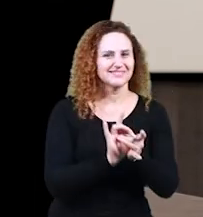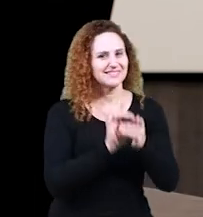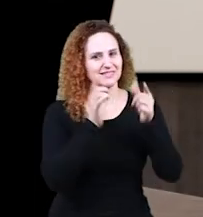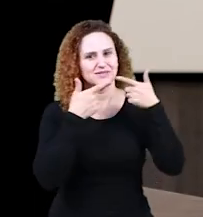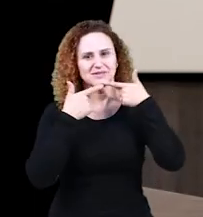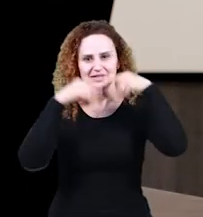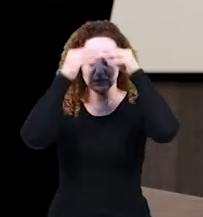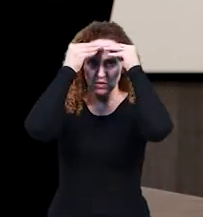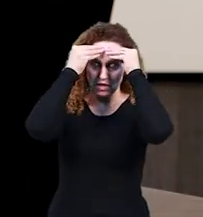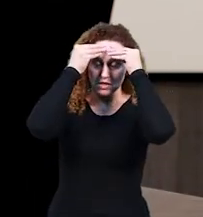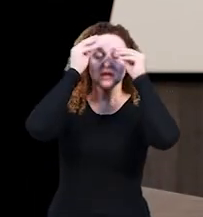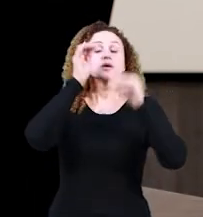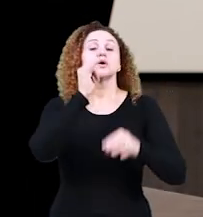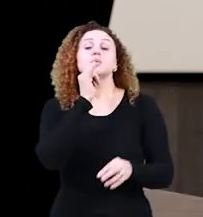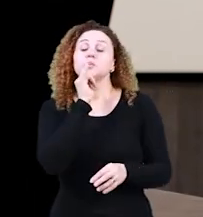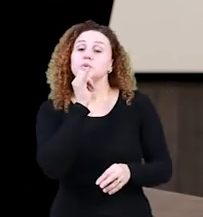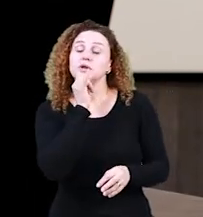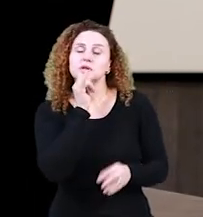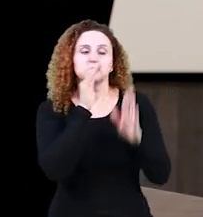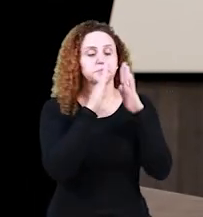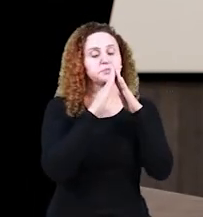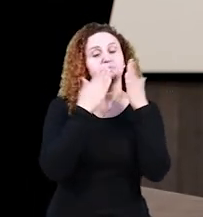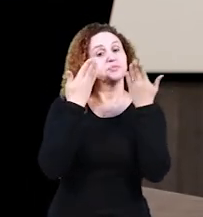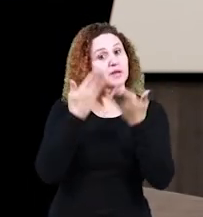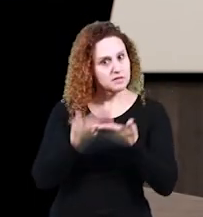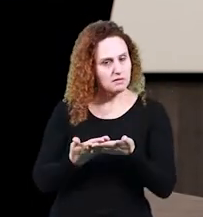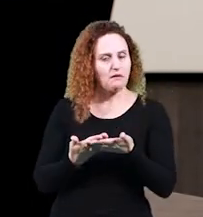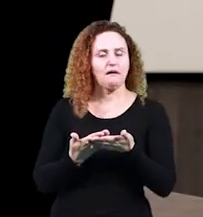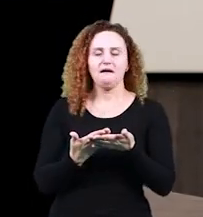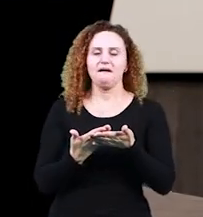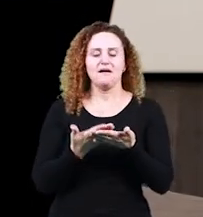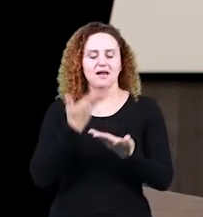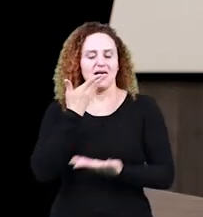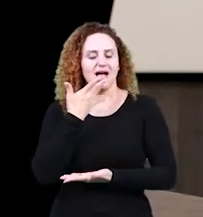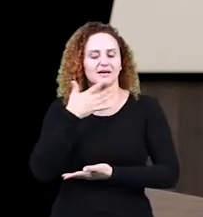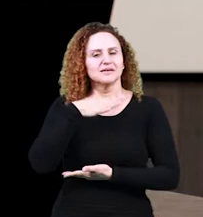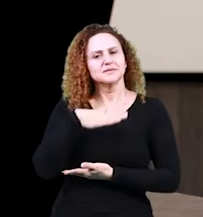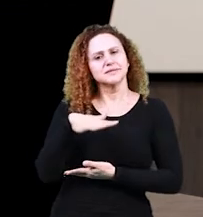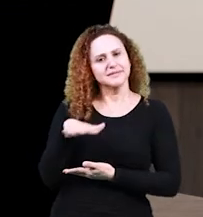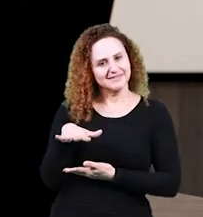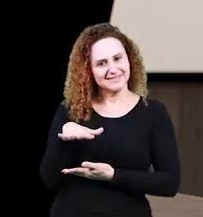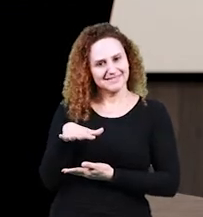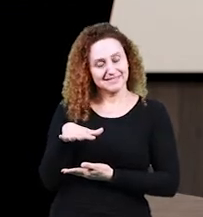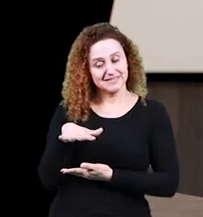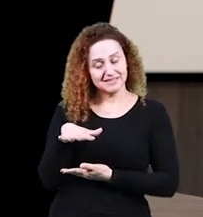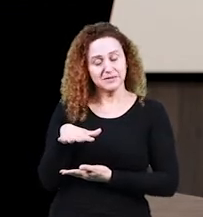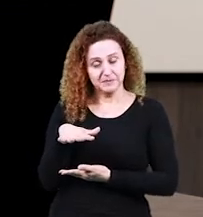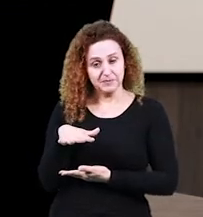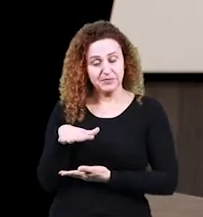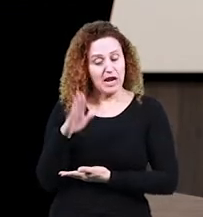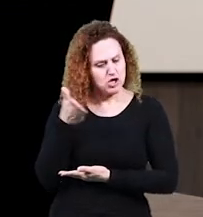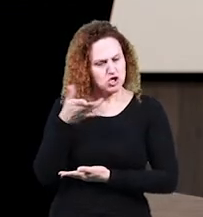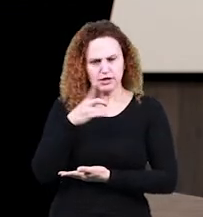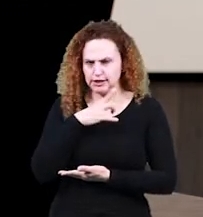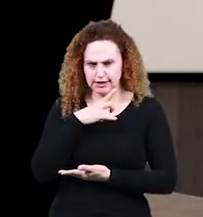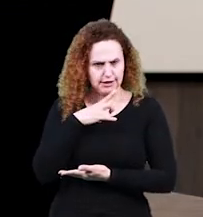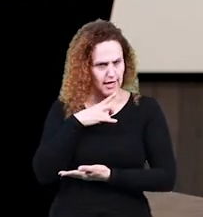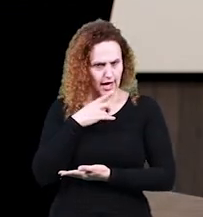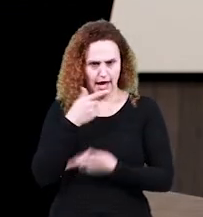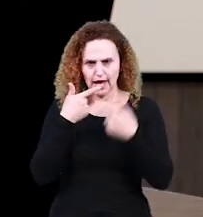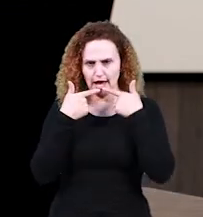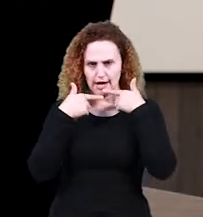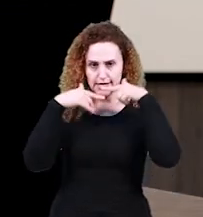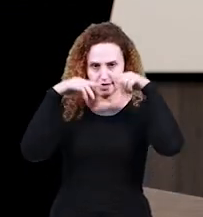e linguagem né então por exemplo na escola a criança vai trazer ela tem uma